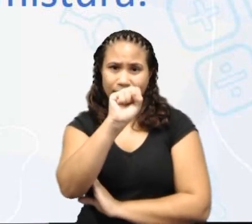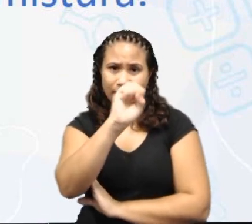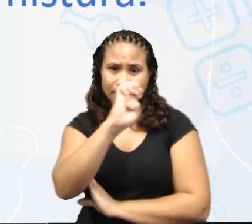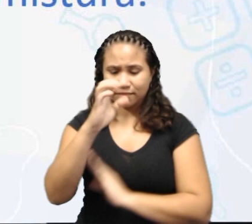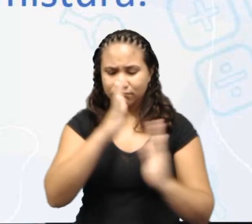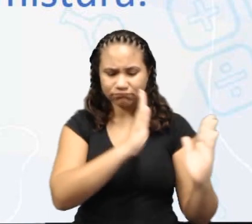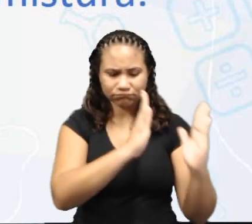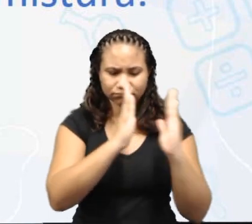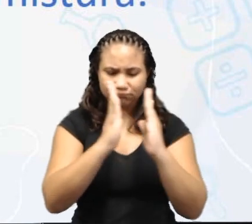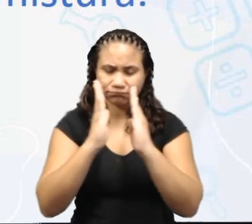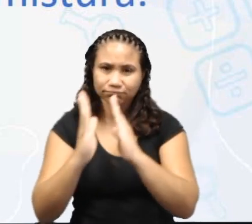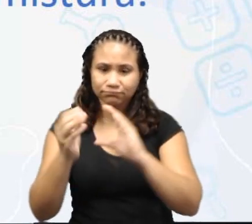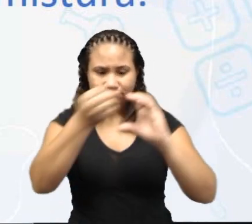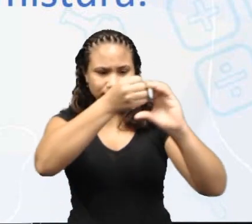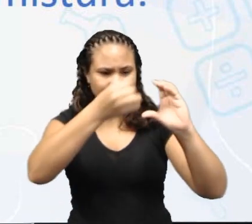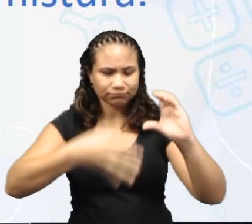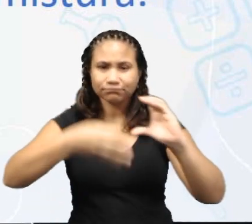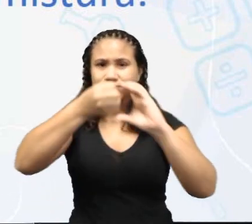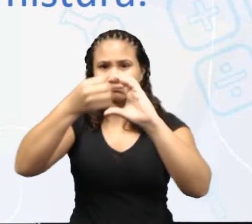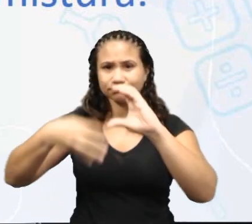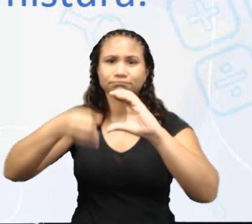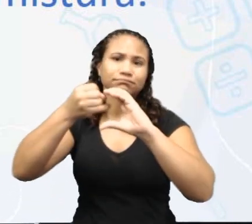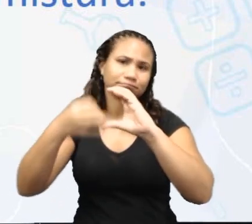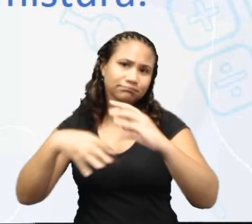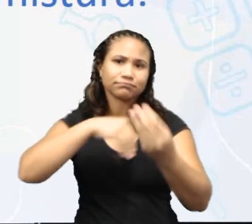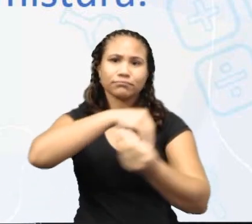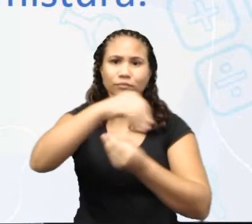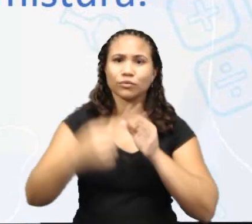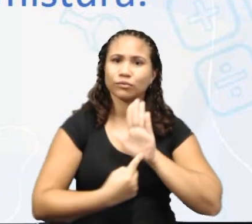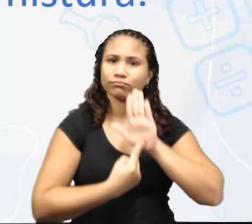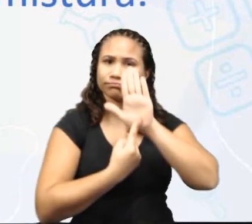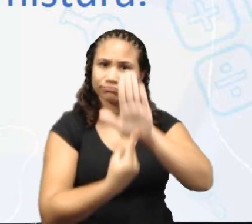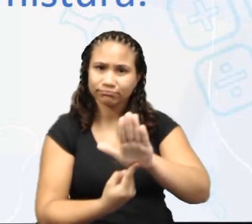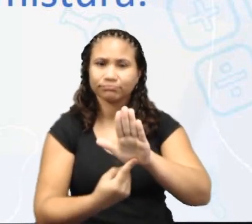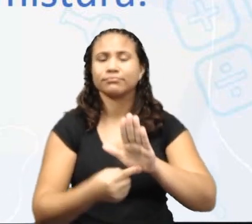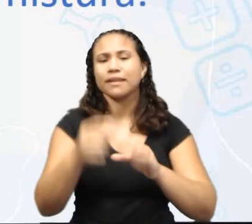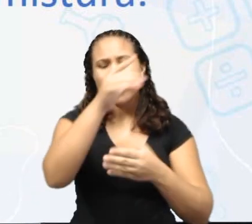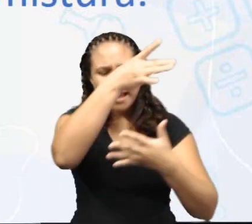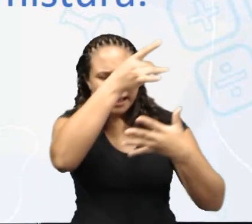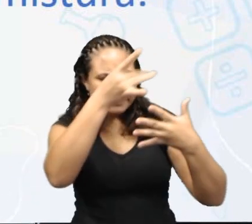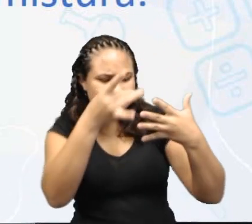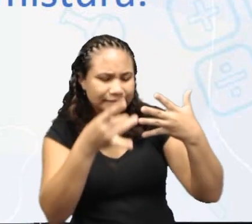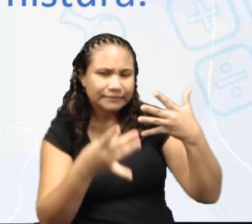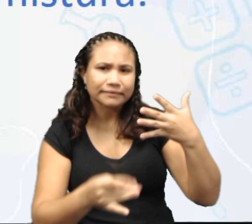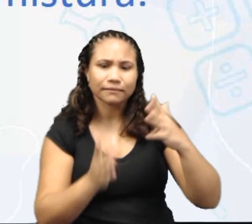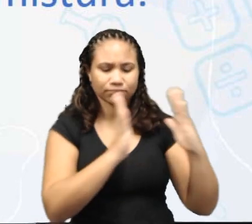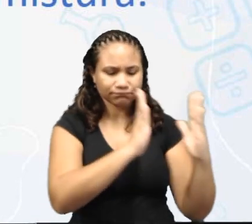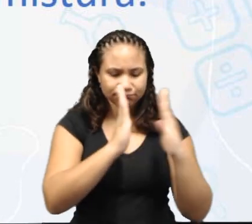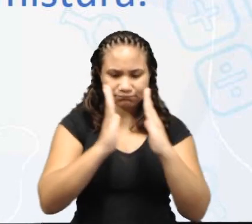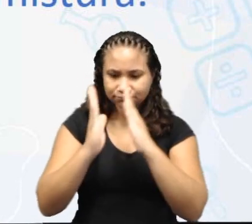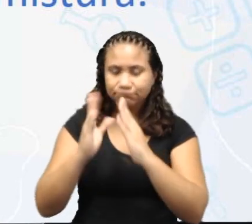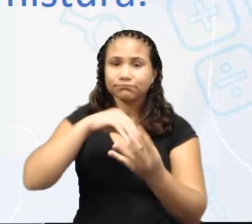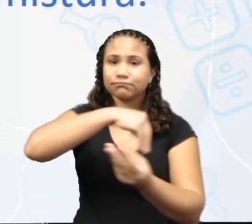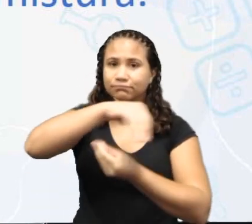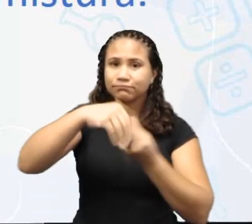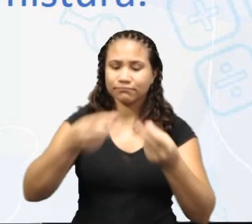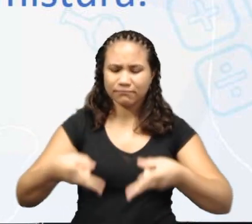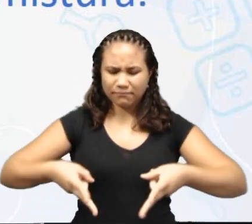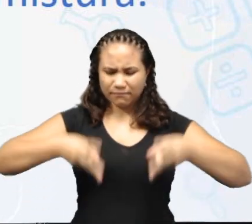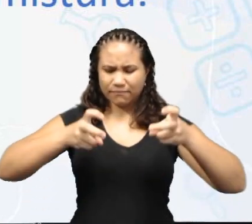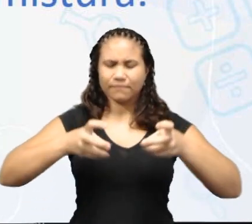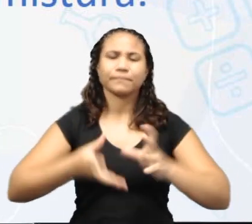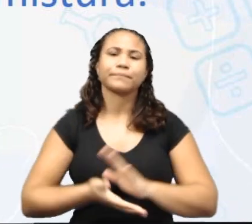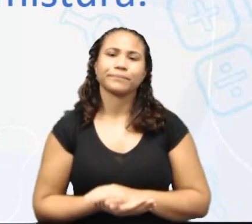é cada um dos aspectos representados por uma mistura. Ou seja, cada uma das partes de uma mistura que nós conseguimos